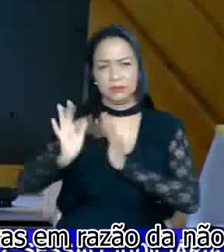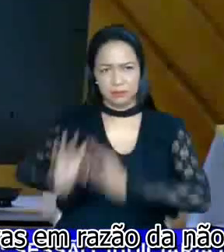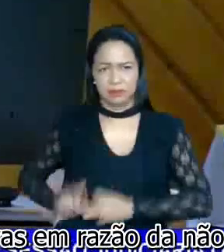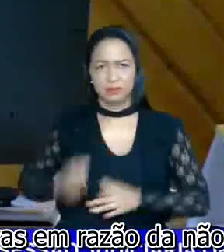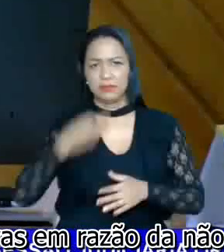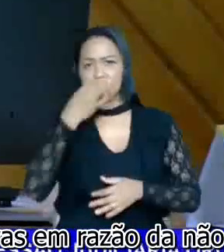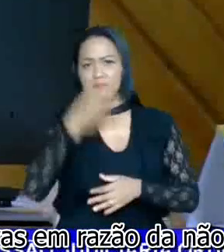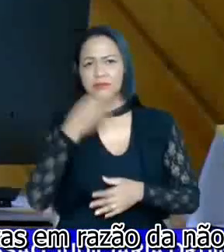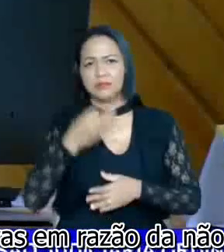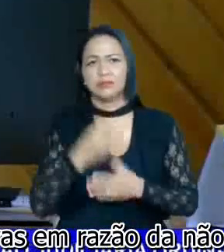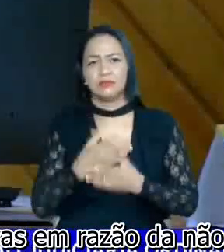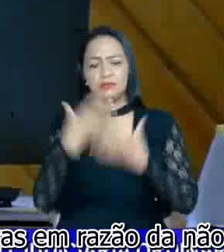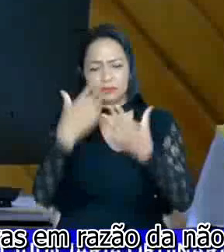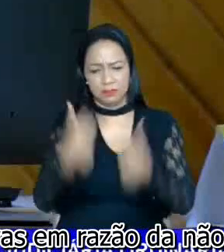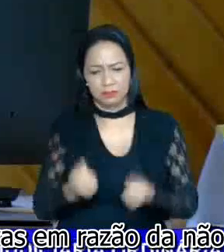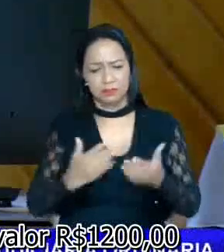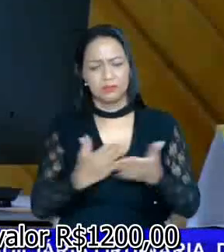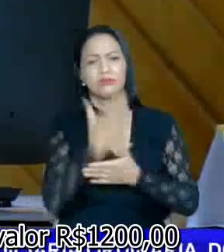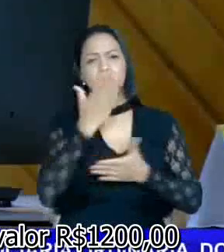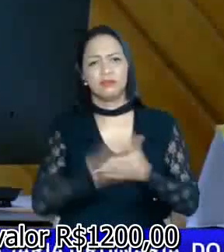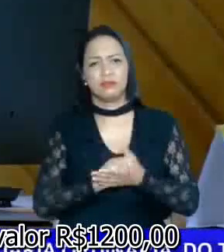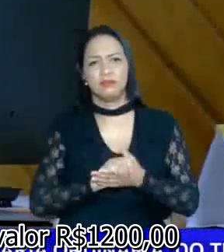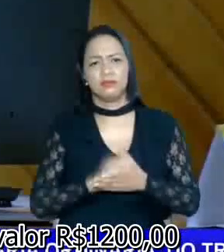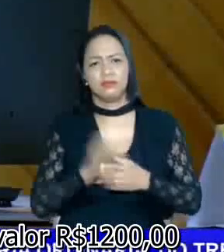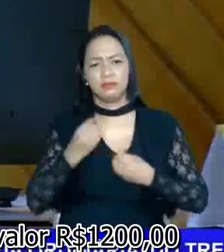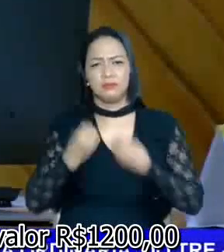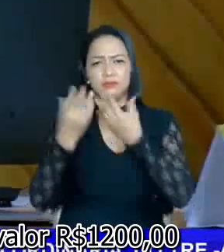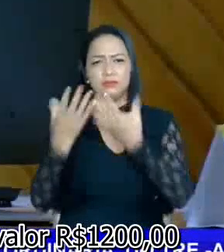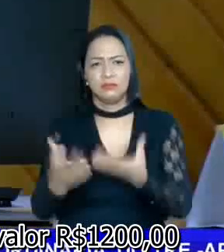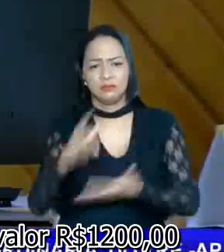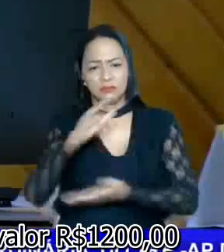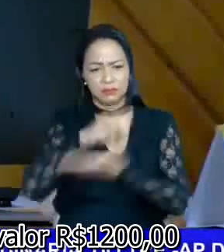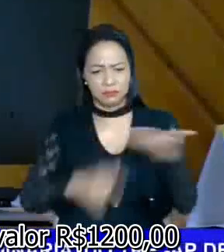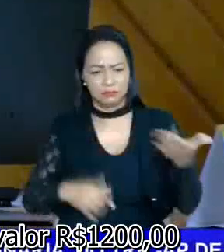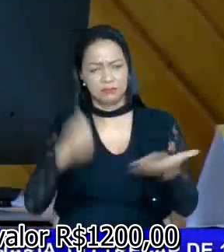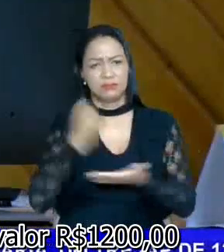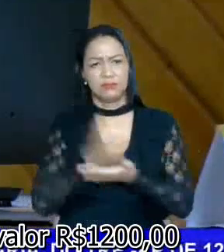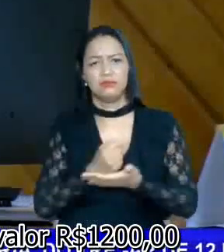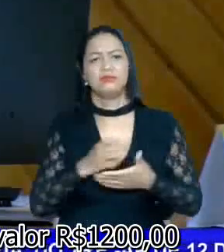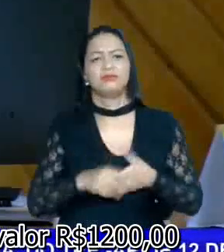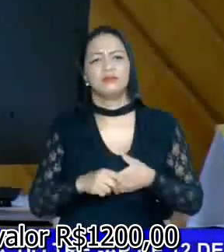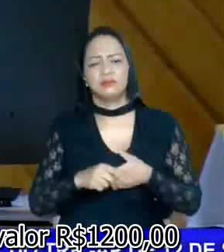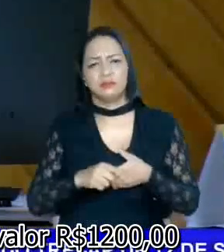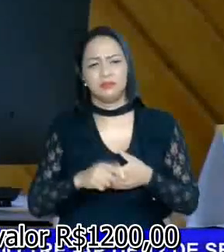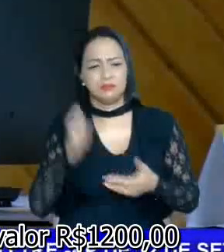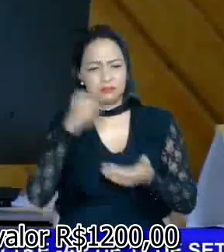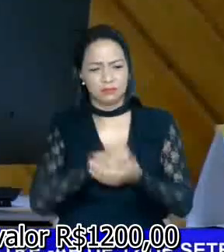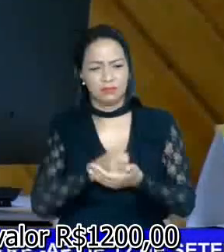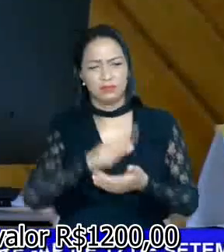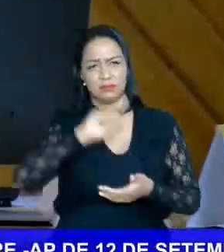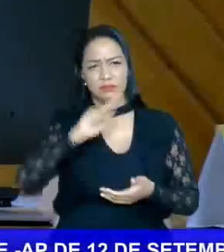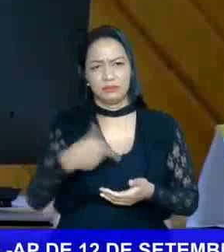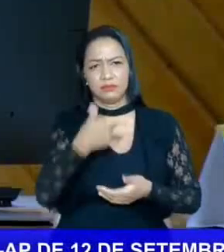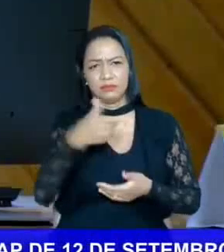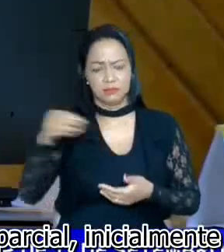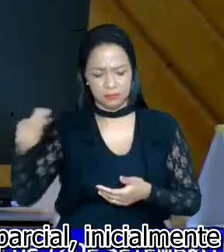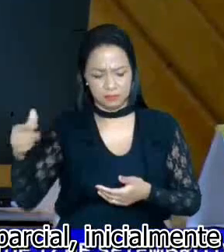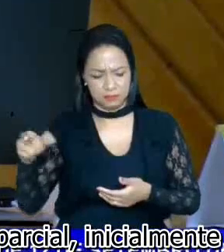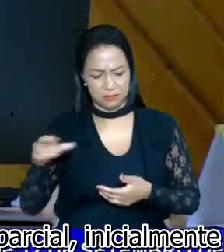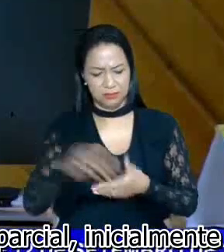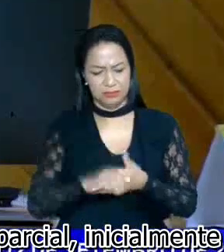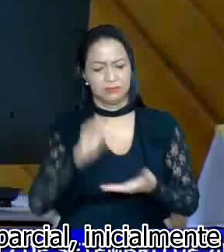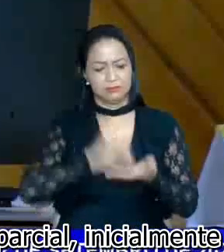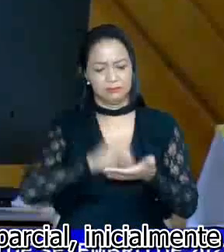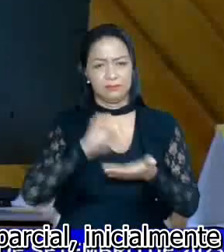sugeriu aprovação com ressalvas em razão da não apresentação de documento fiscal relativa à despesa no valor de R$ 1.200,